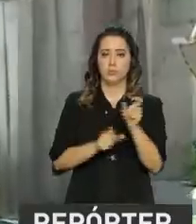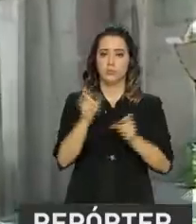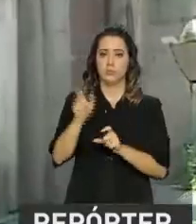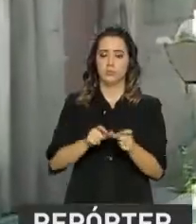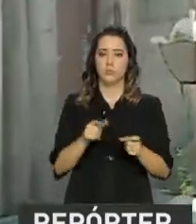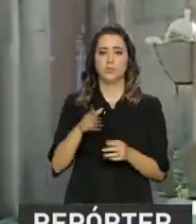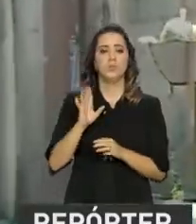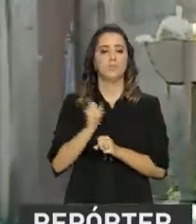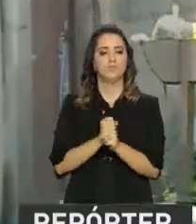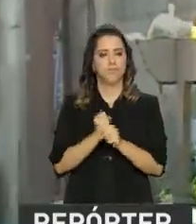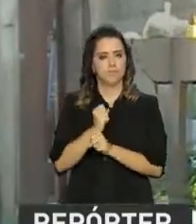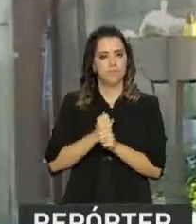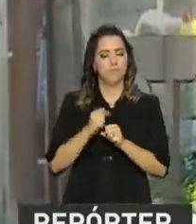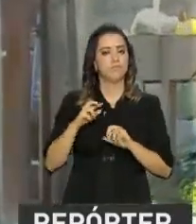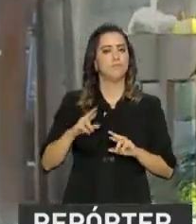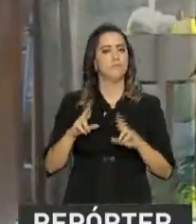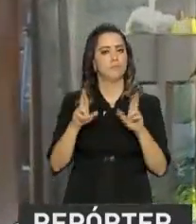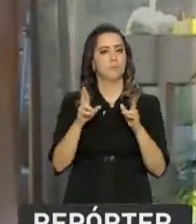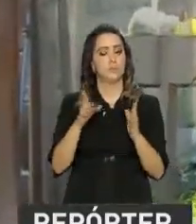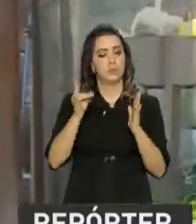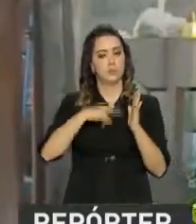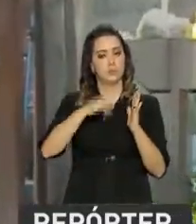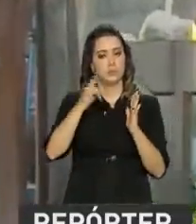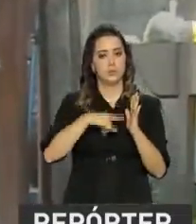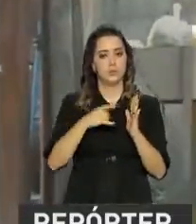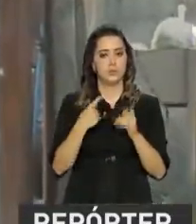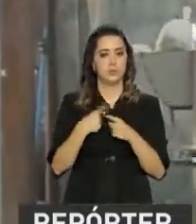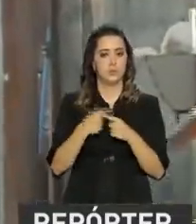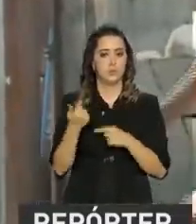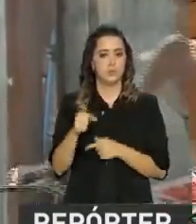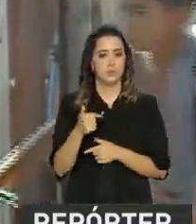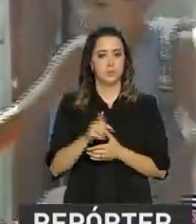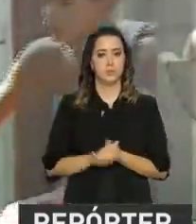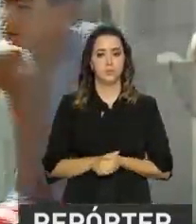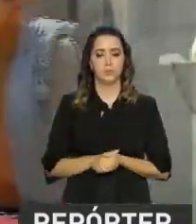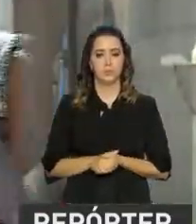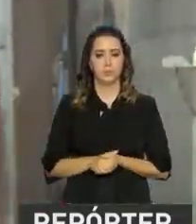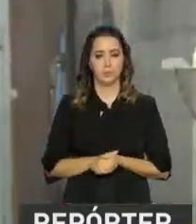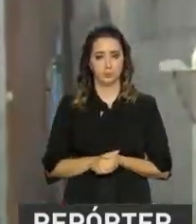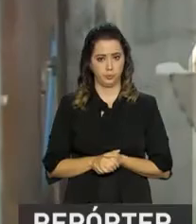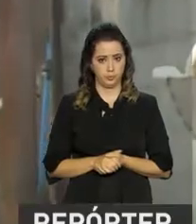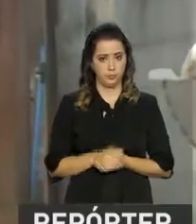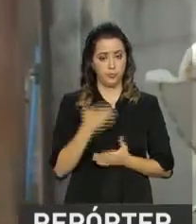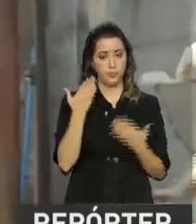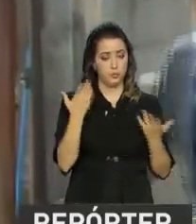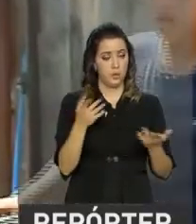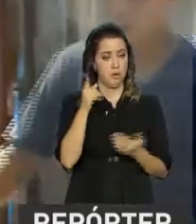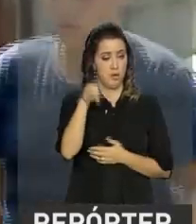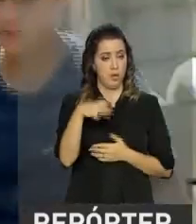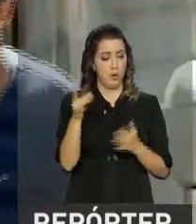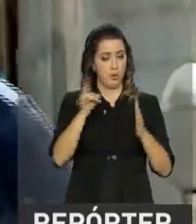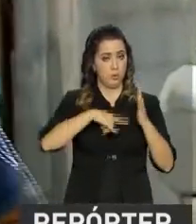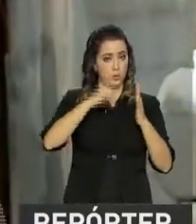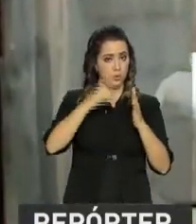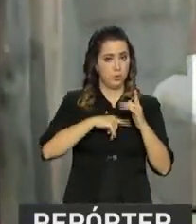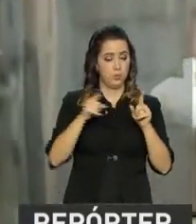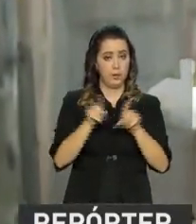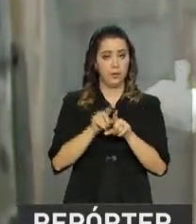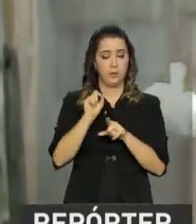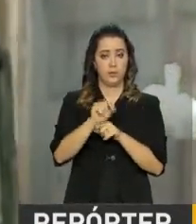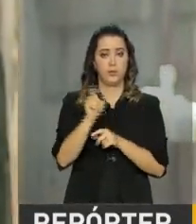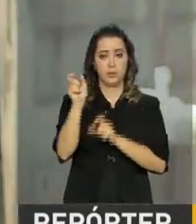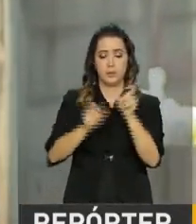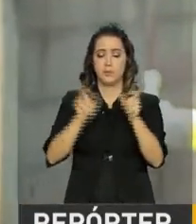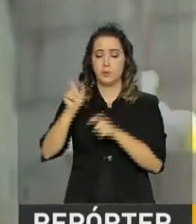que há anos vivem neste local mas não possui o documento destes imóveis com a regularização os